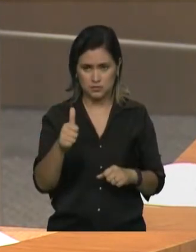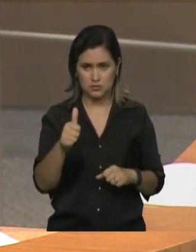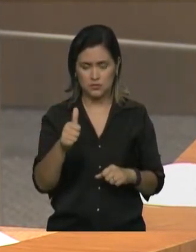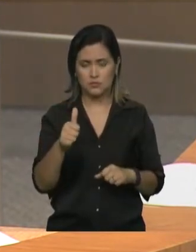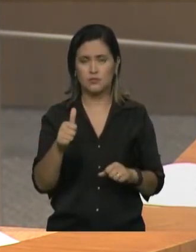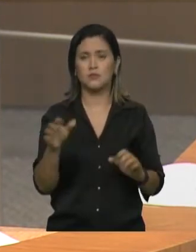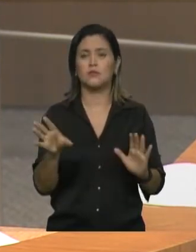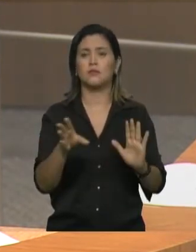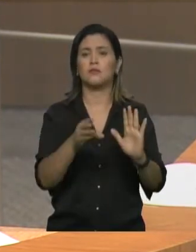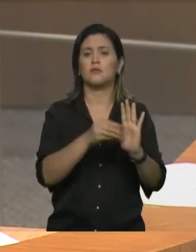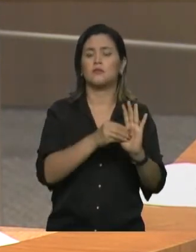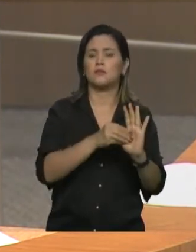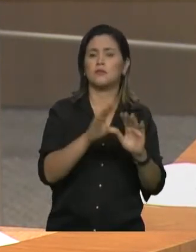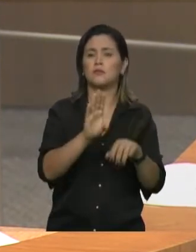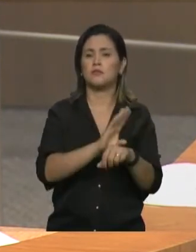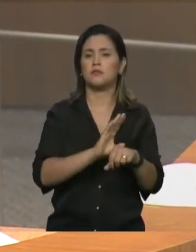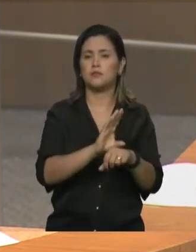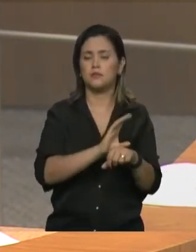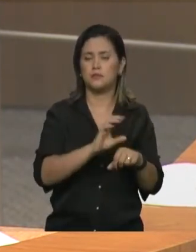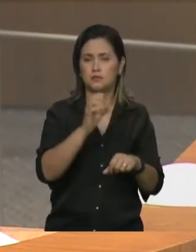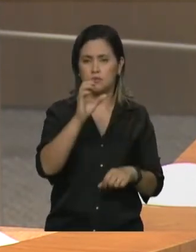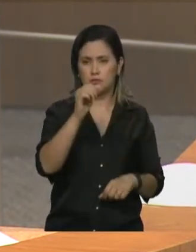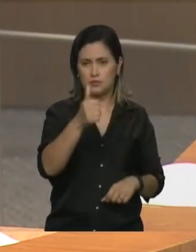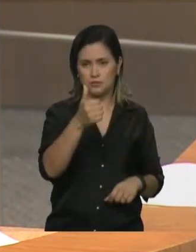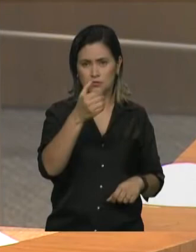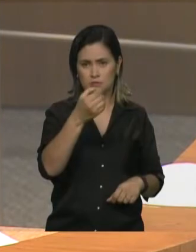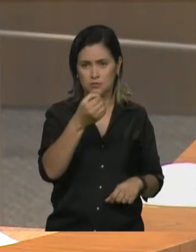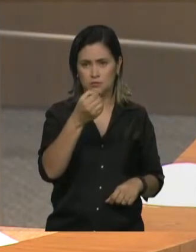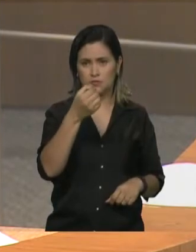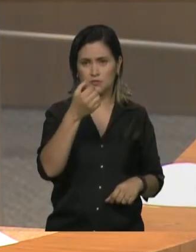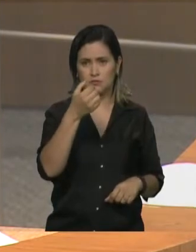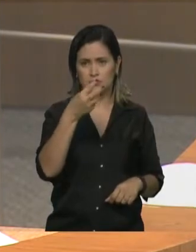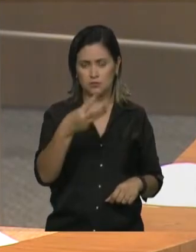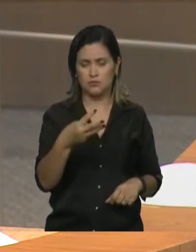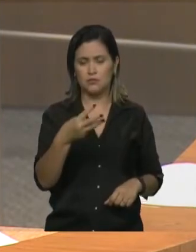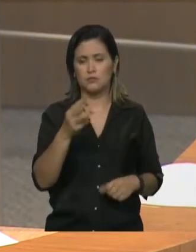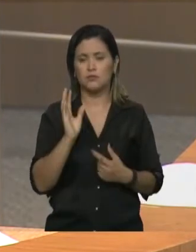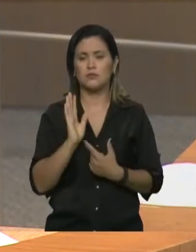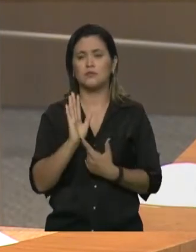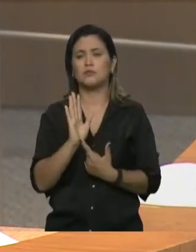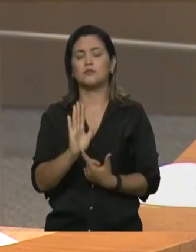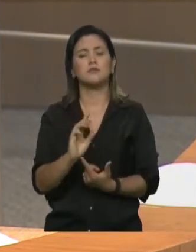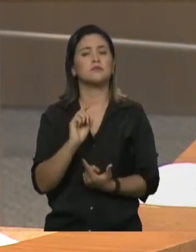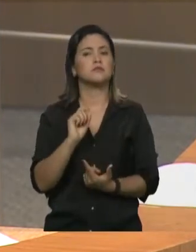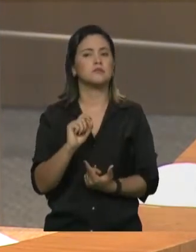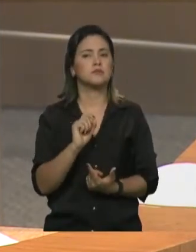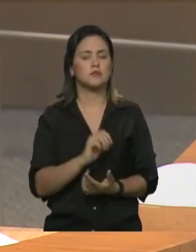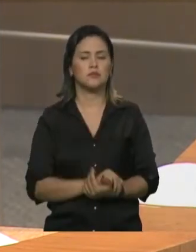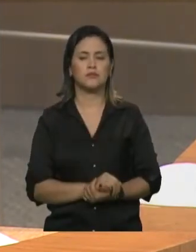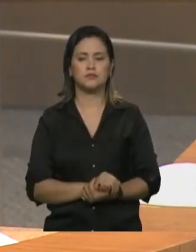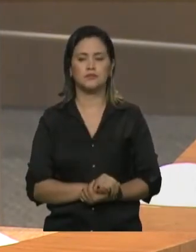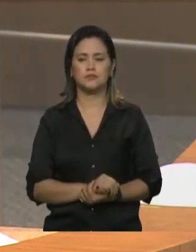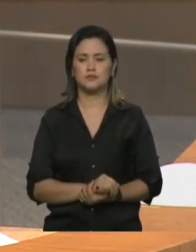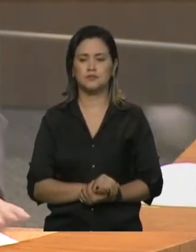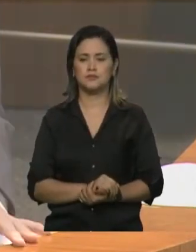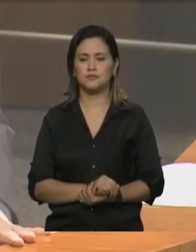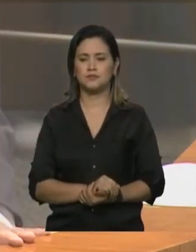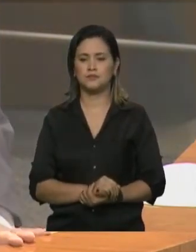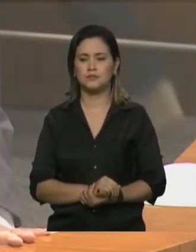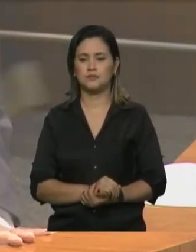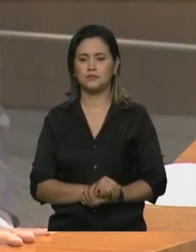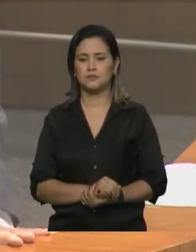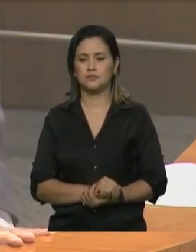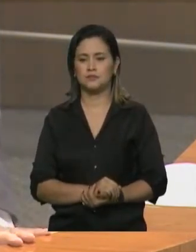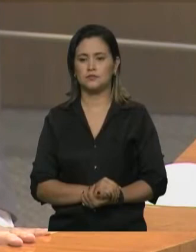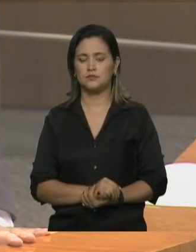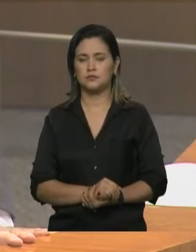constitucional 103 traz a determinação de faixas. E aí, deputado